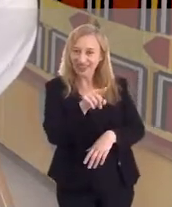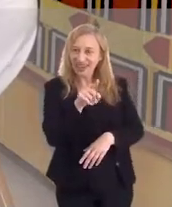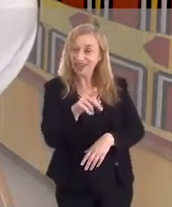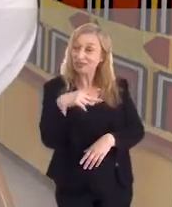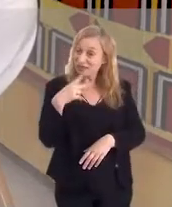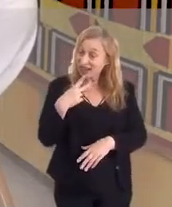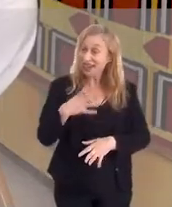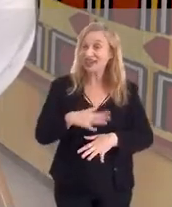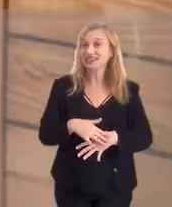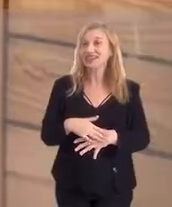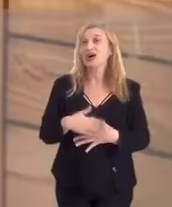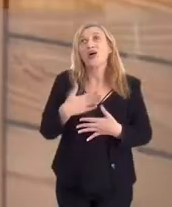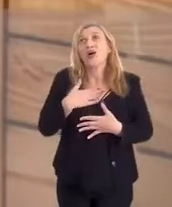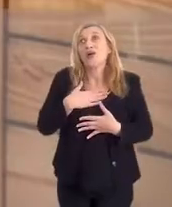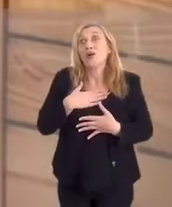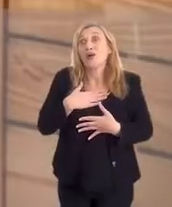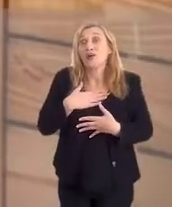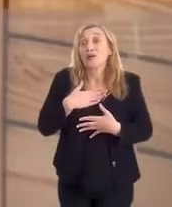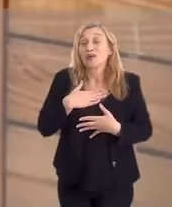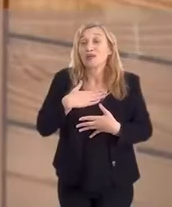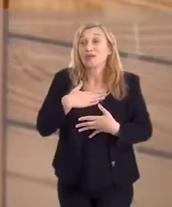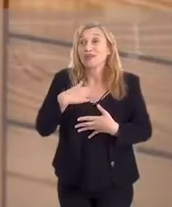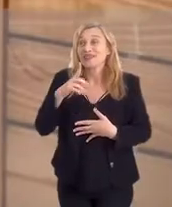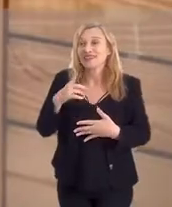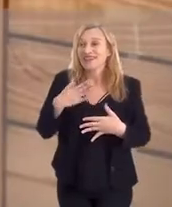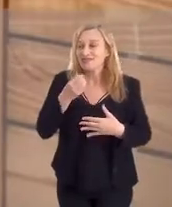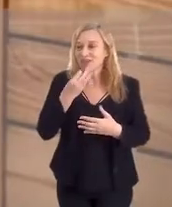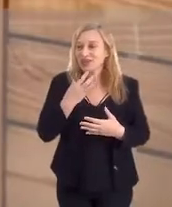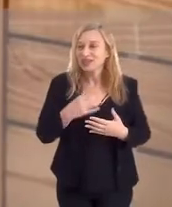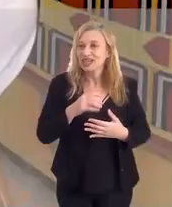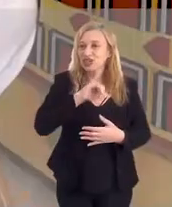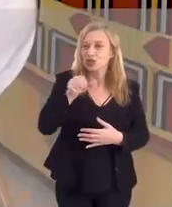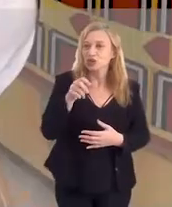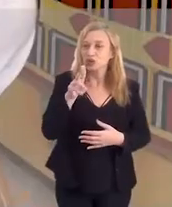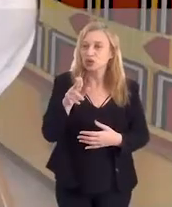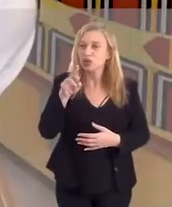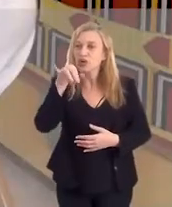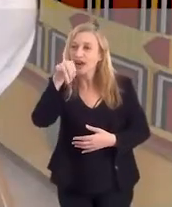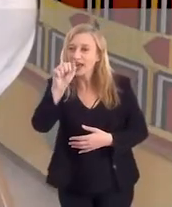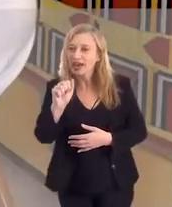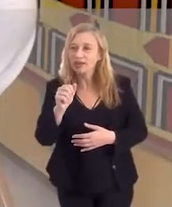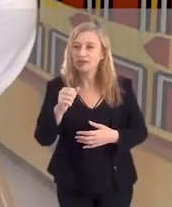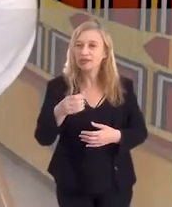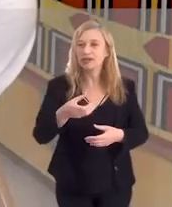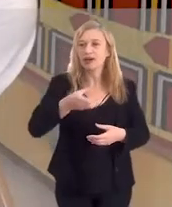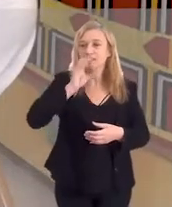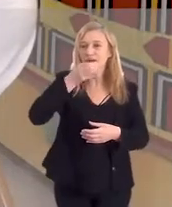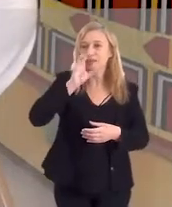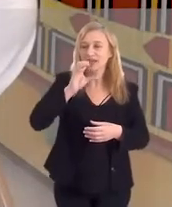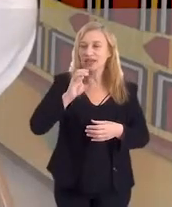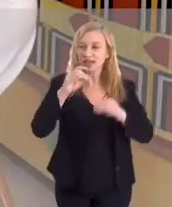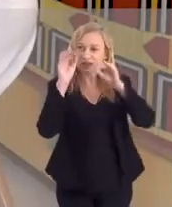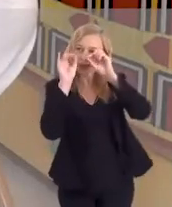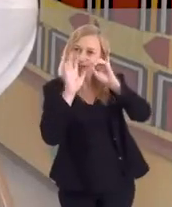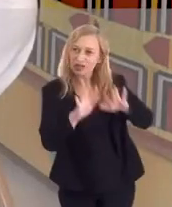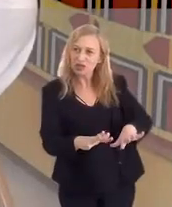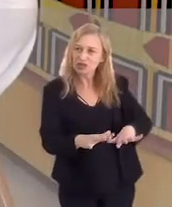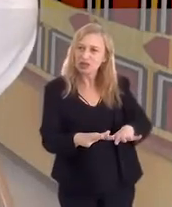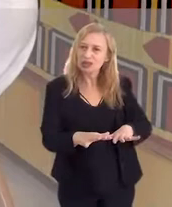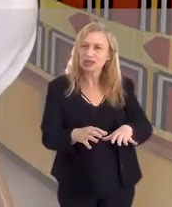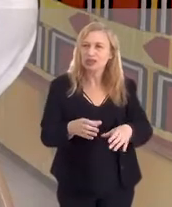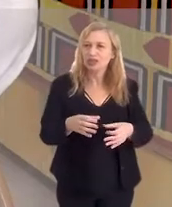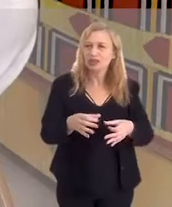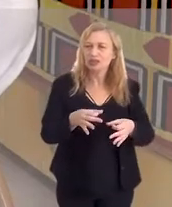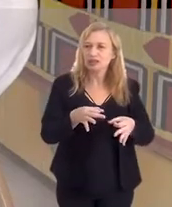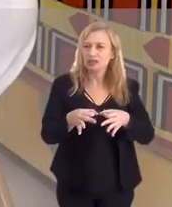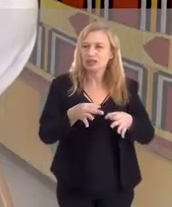que é a Jurema. Opa, gente, agora vai. A Jurema, ela é a bebida sagrada, que para